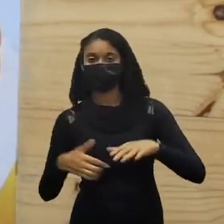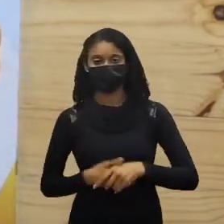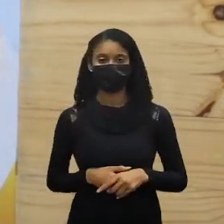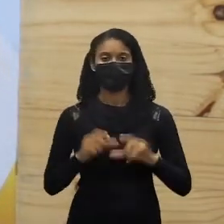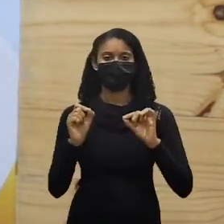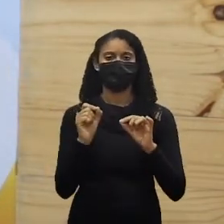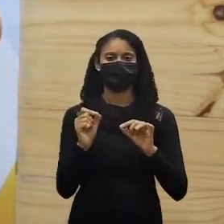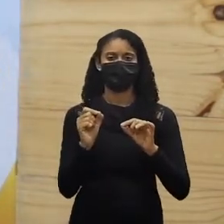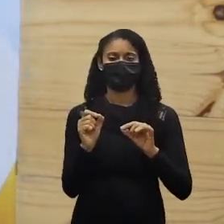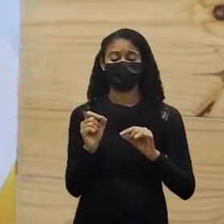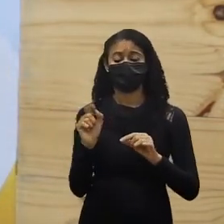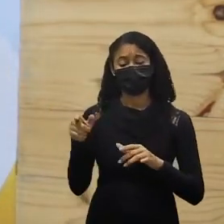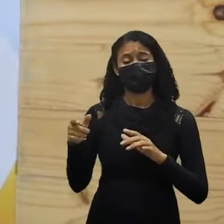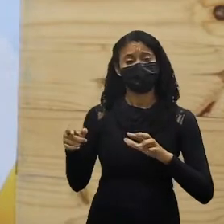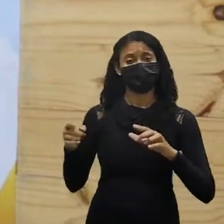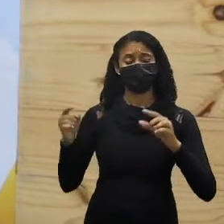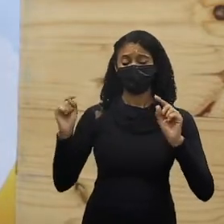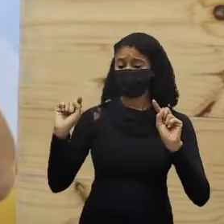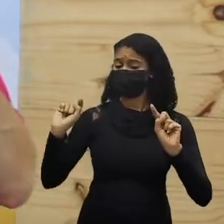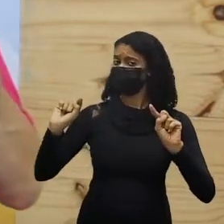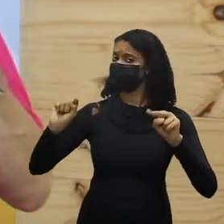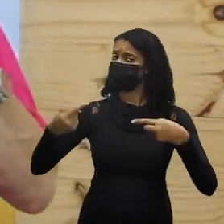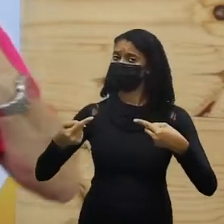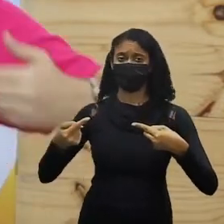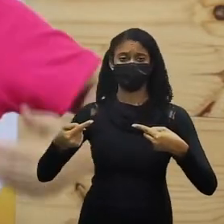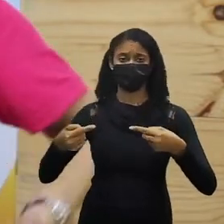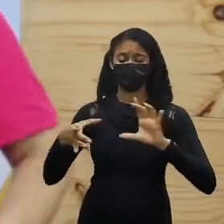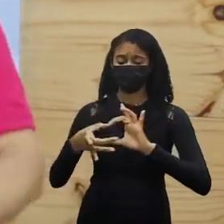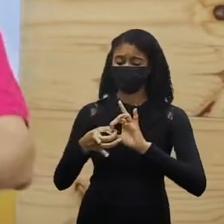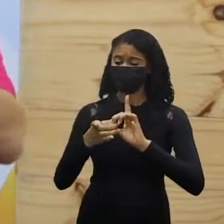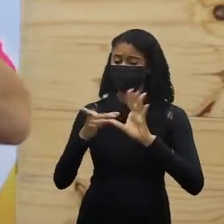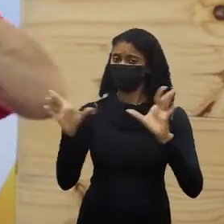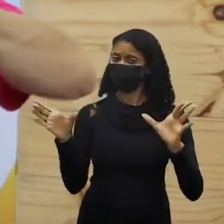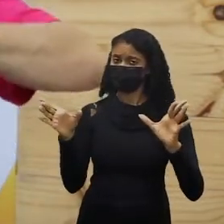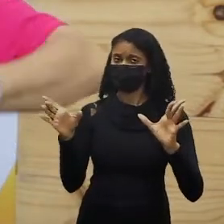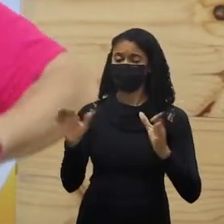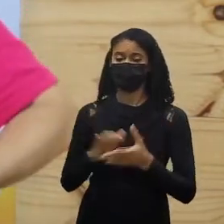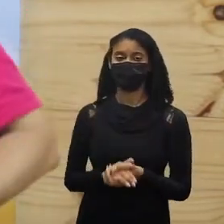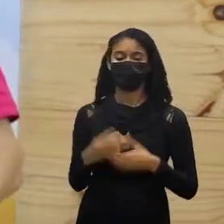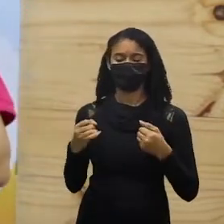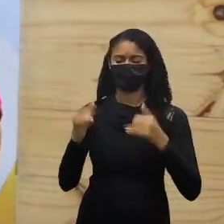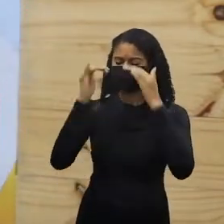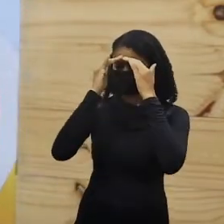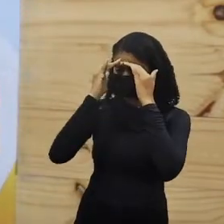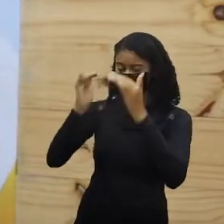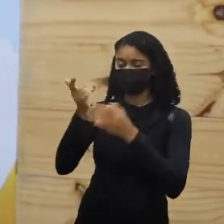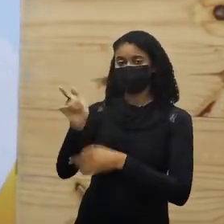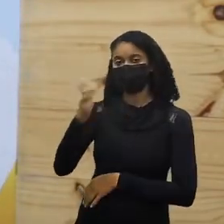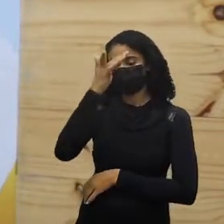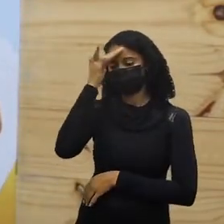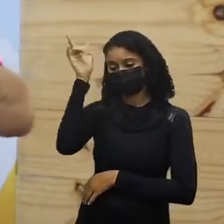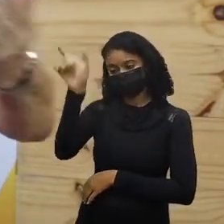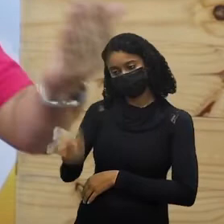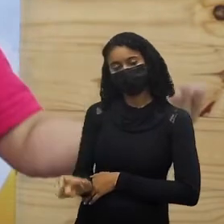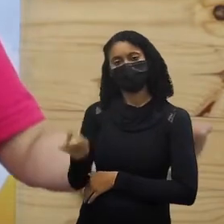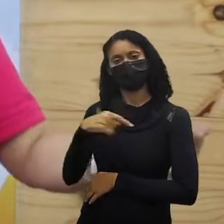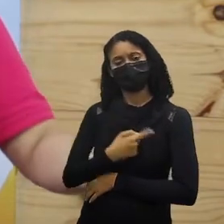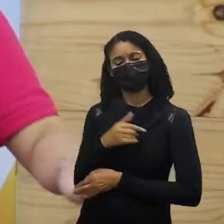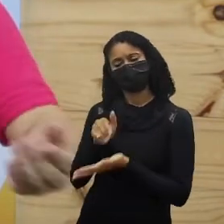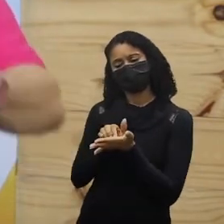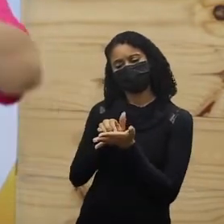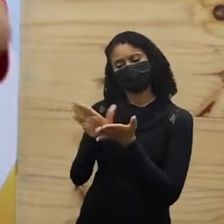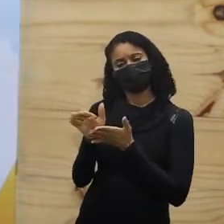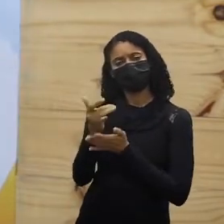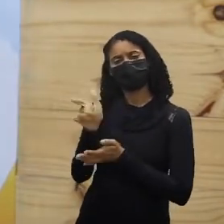do outro. E nesse caso, nós observamos que pela fala, certo? Nós muitas vezes excluímos